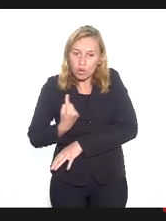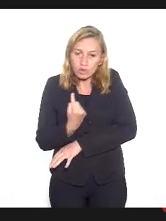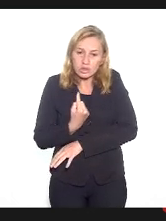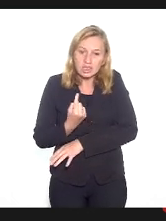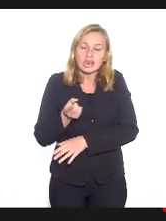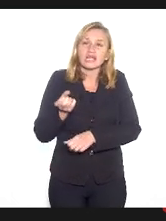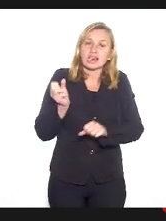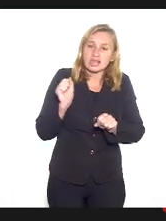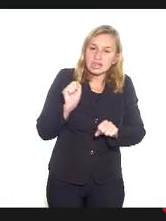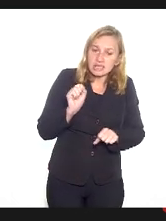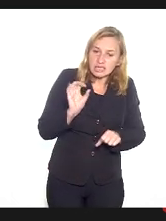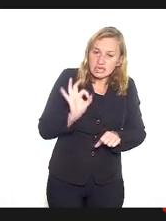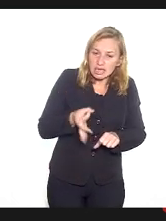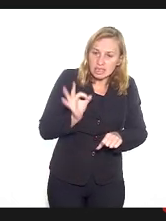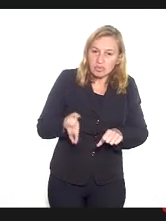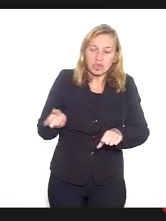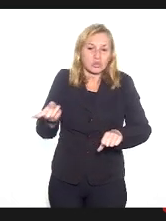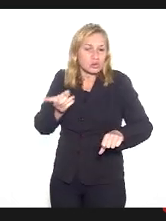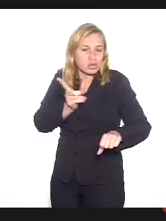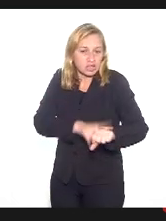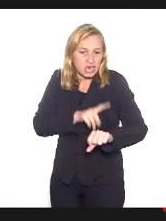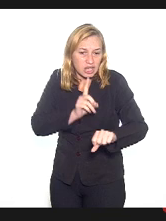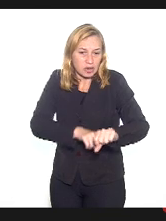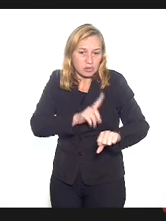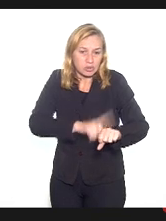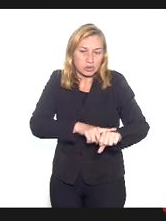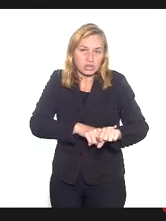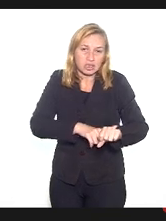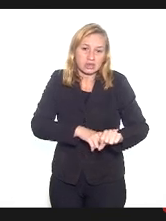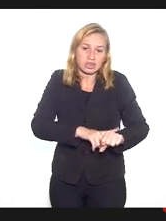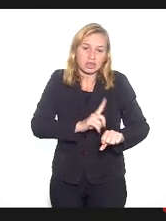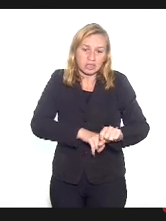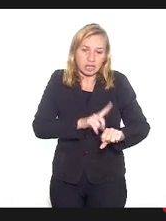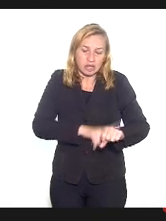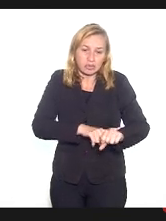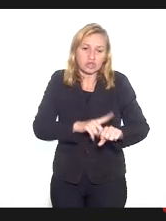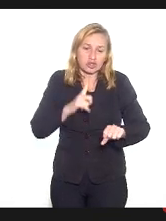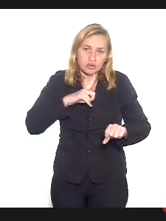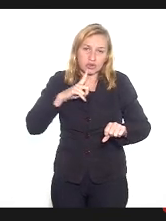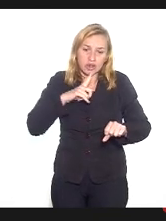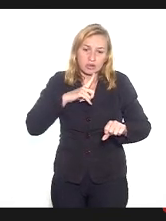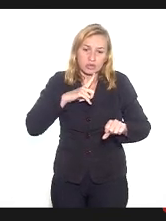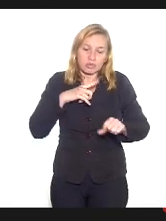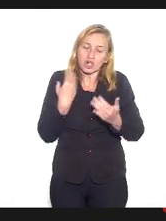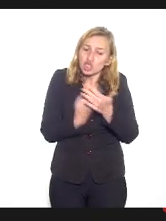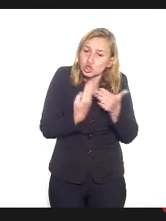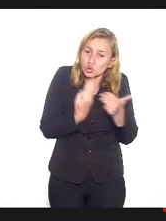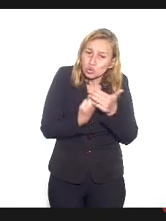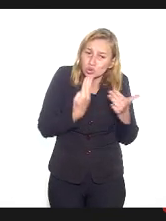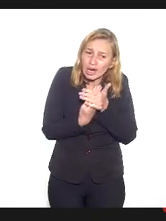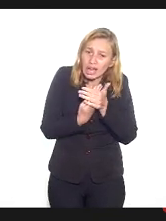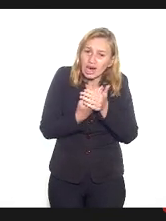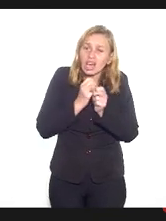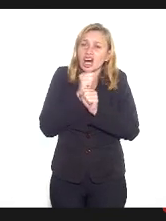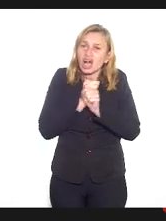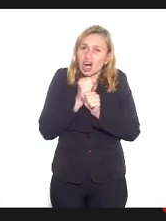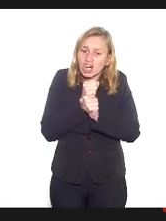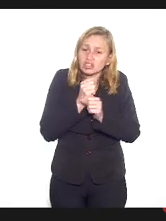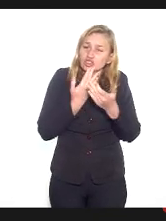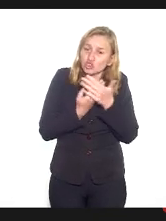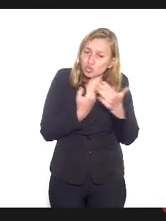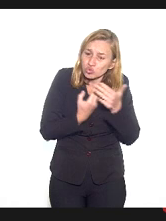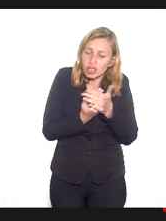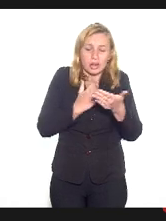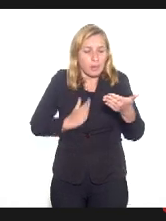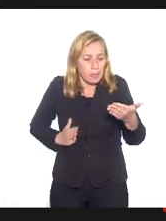dedicamos tempo, né, abrimos mão de bastante coisa para poder, enfim, ser aprovado num concurso que não é fácil, né, respeitando todos os